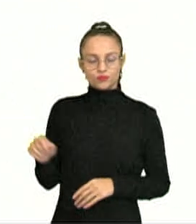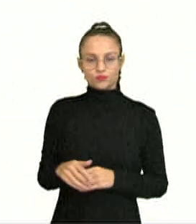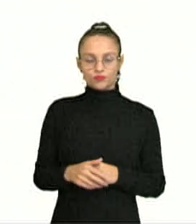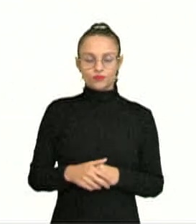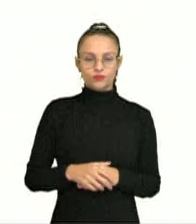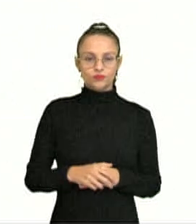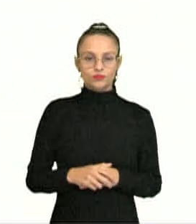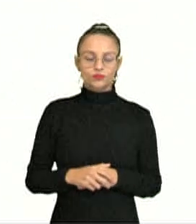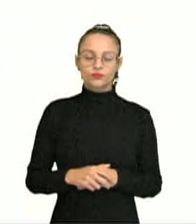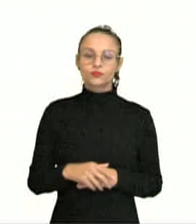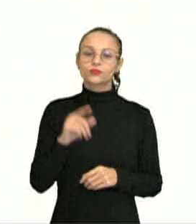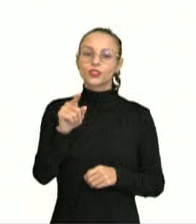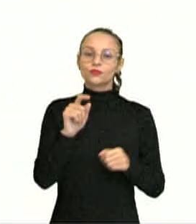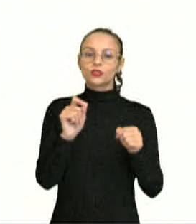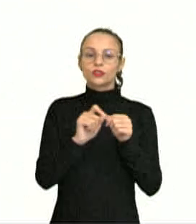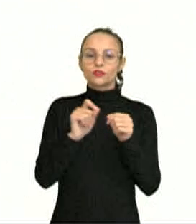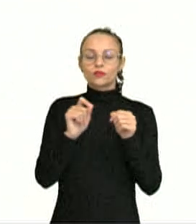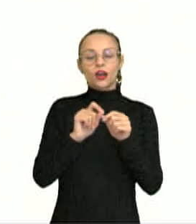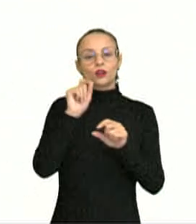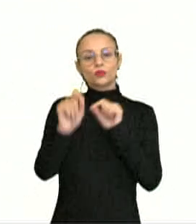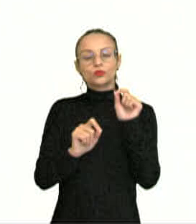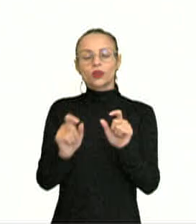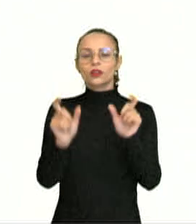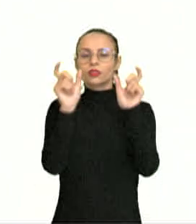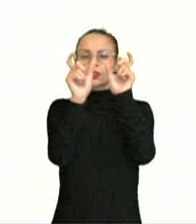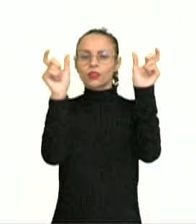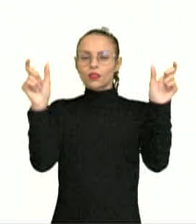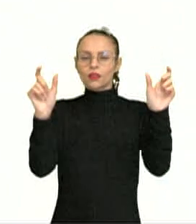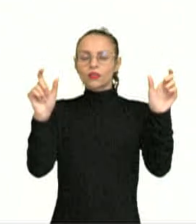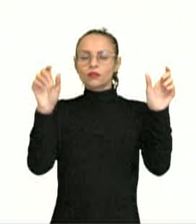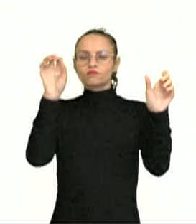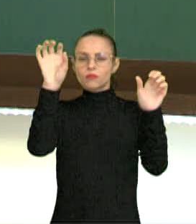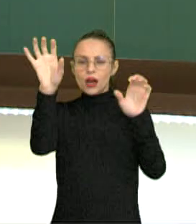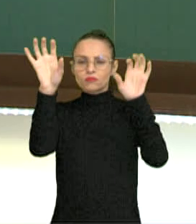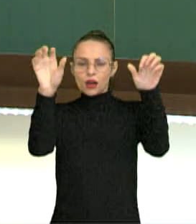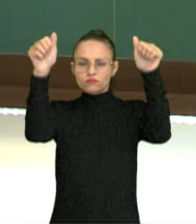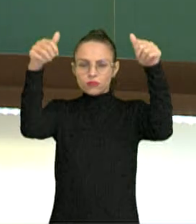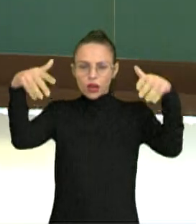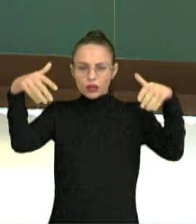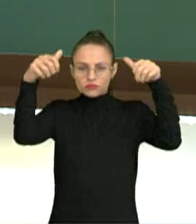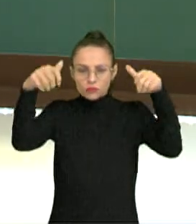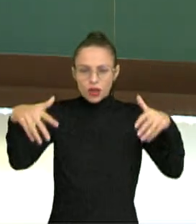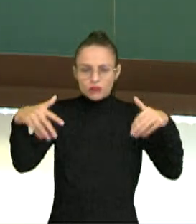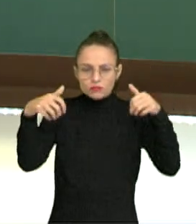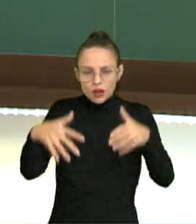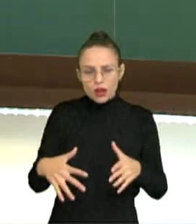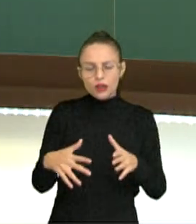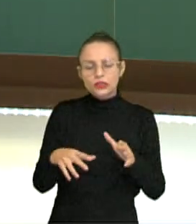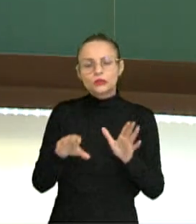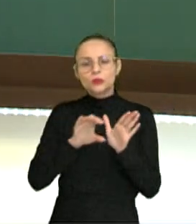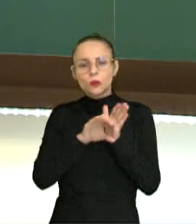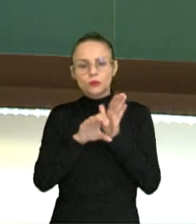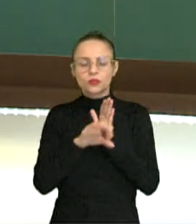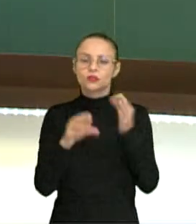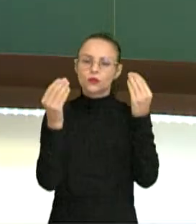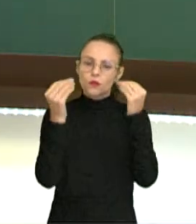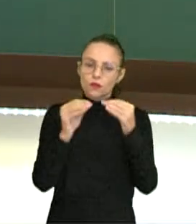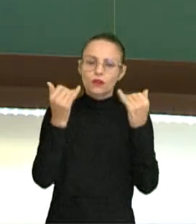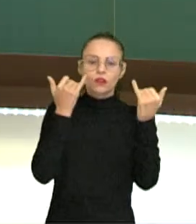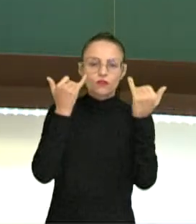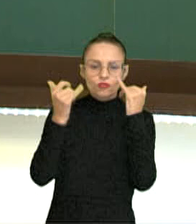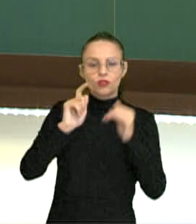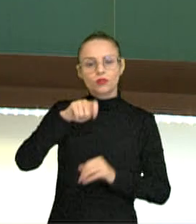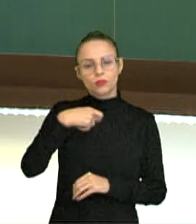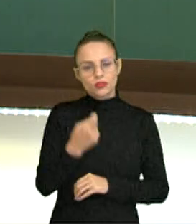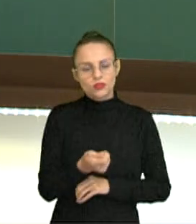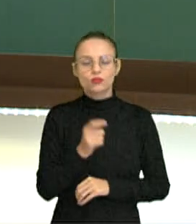ptbrpadlet.com para montar um mapa mental. O que eu quero com esse mapa mental? Você pode colocar as informações sobre o